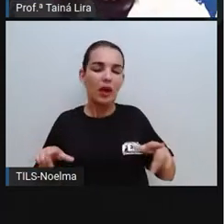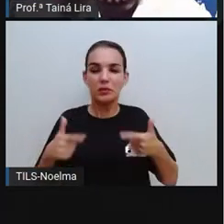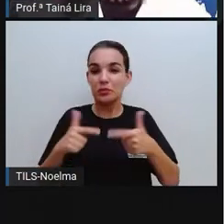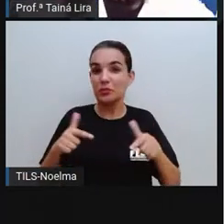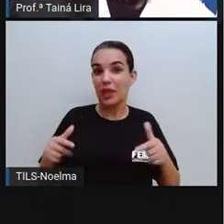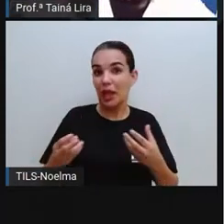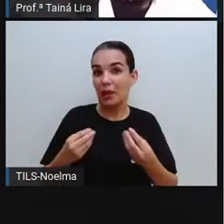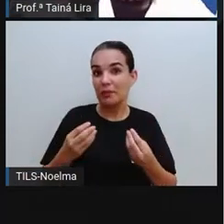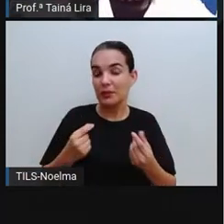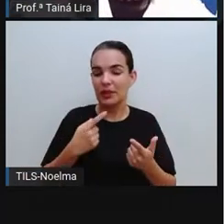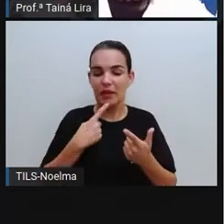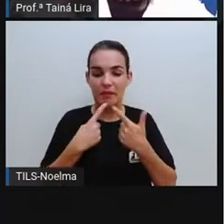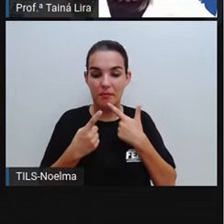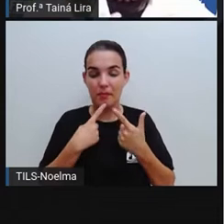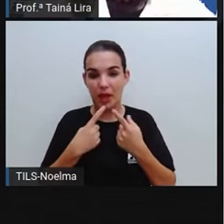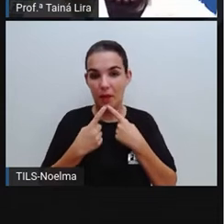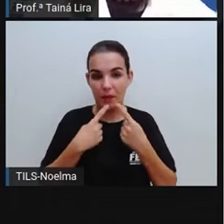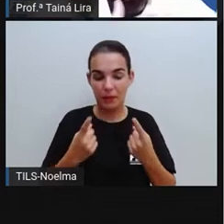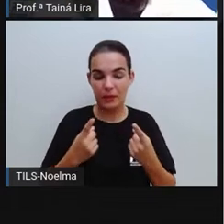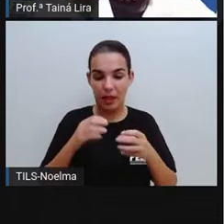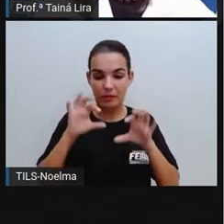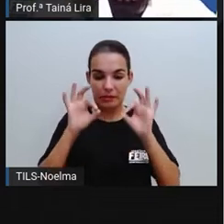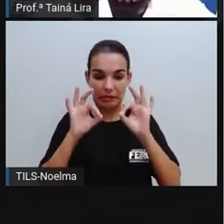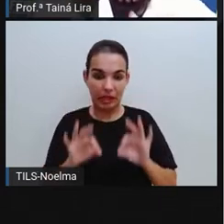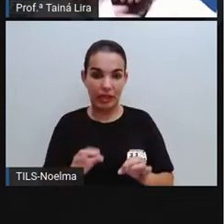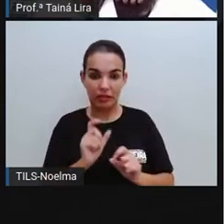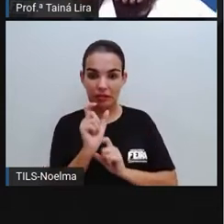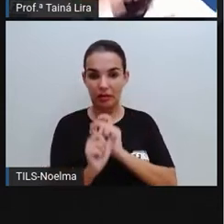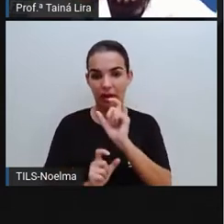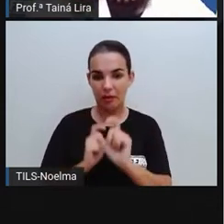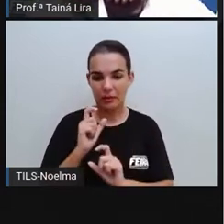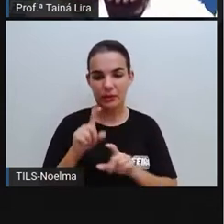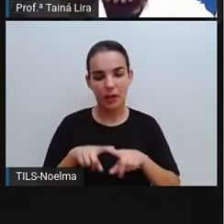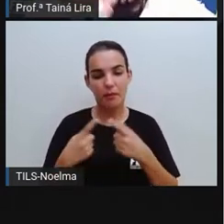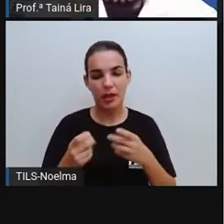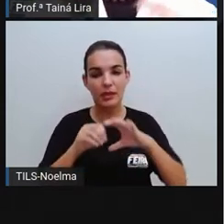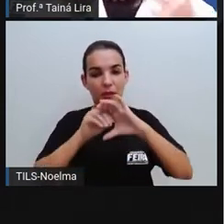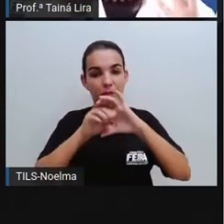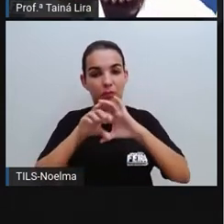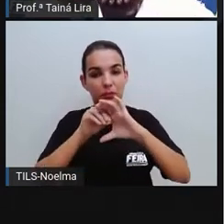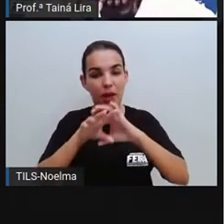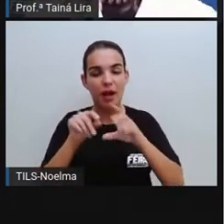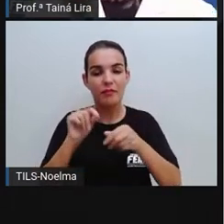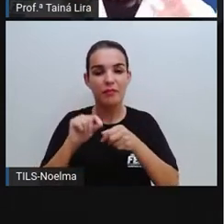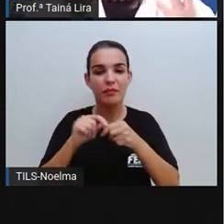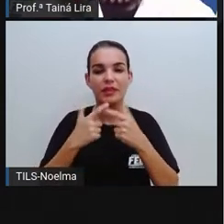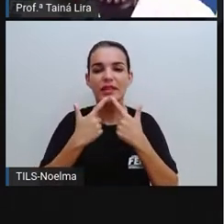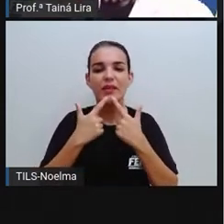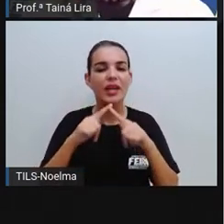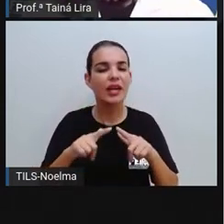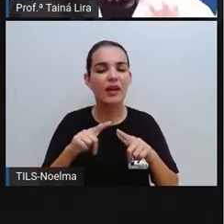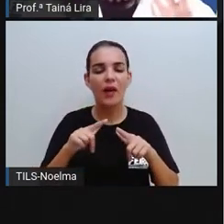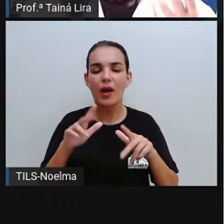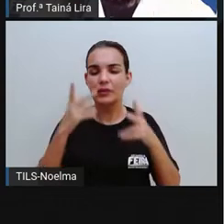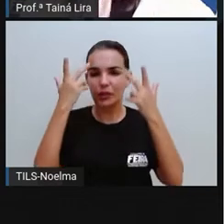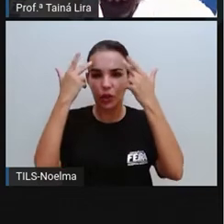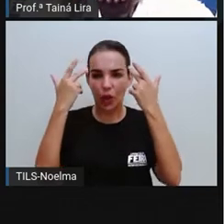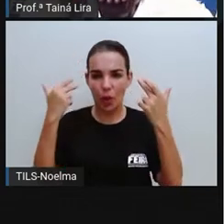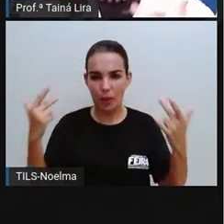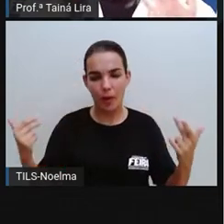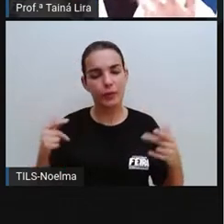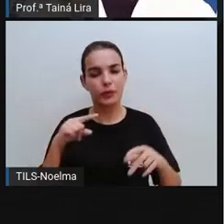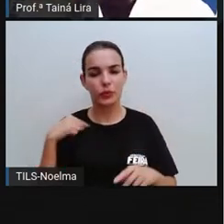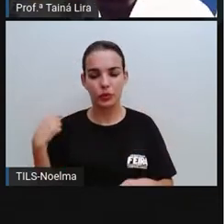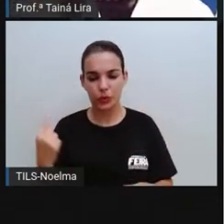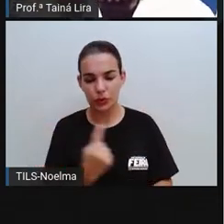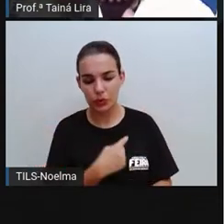formais, porque é um programa, né, mais informal. O programa dele tem uma linguagem, né, mais